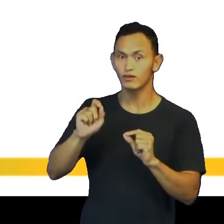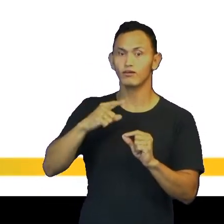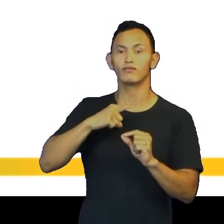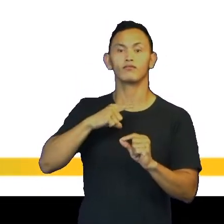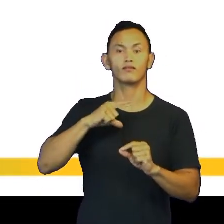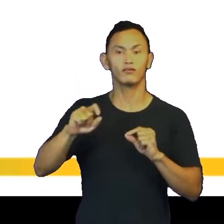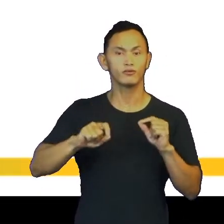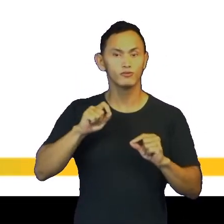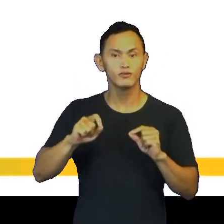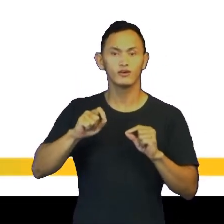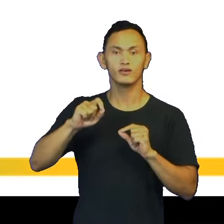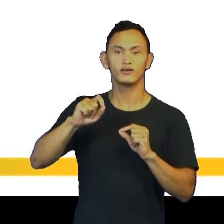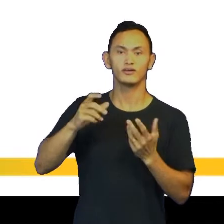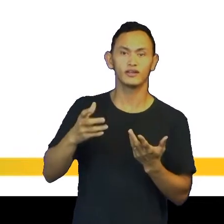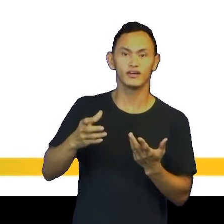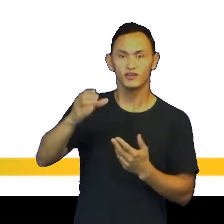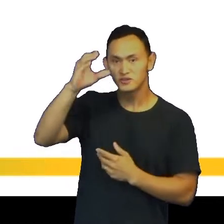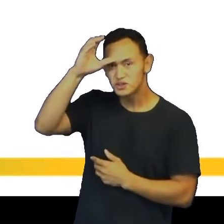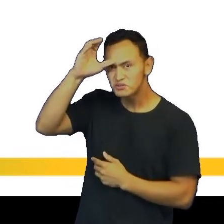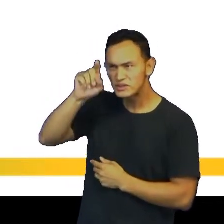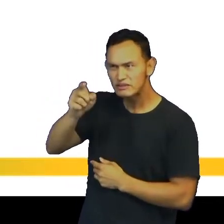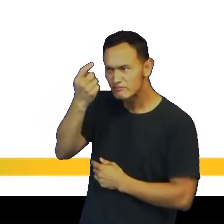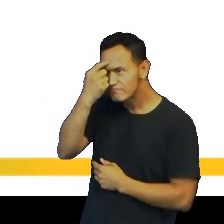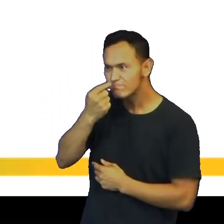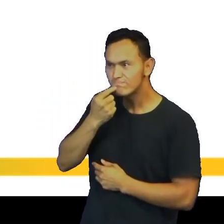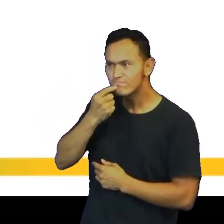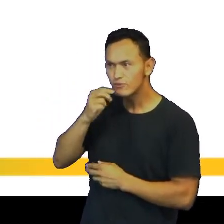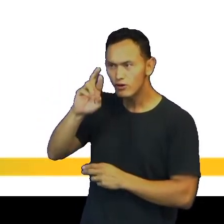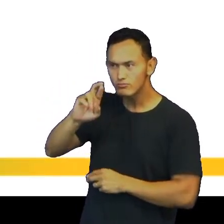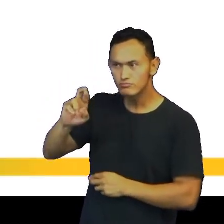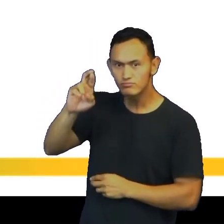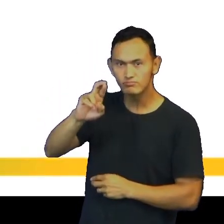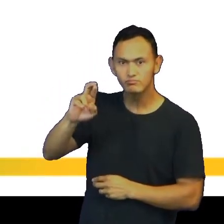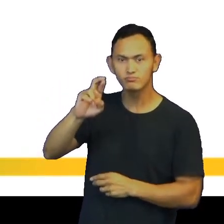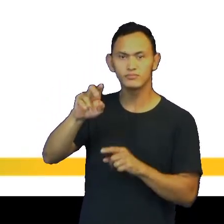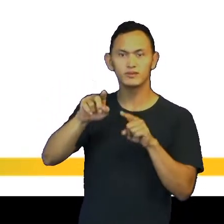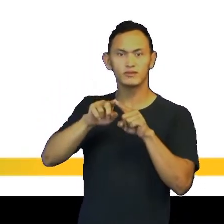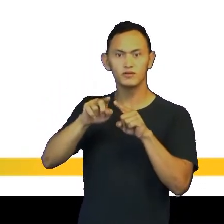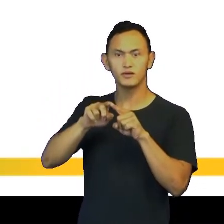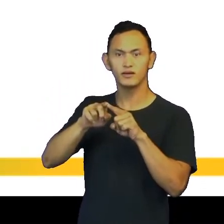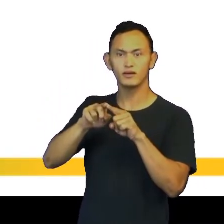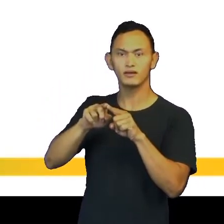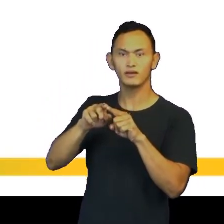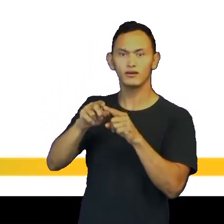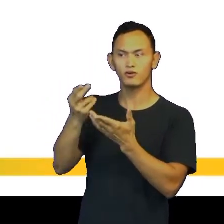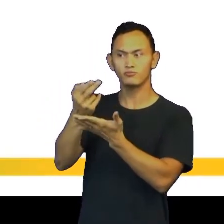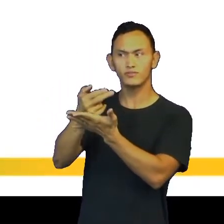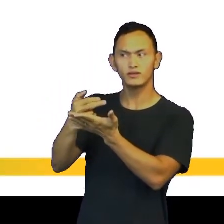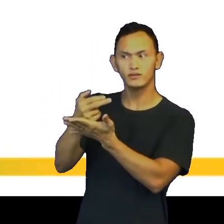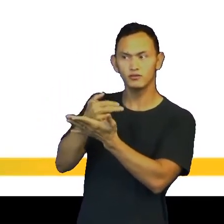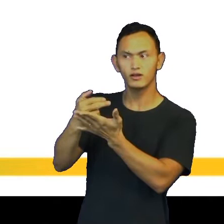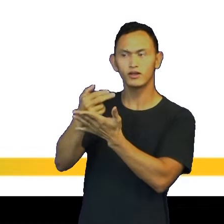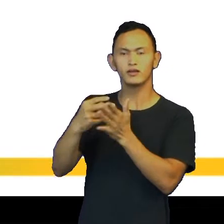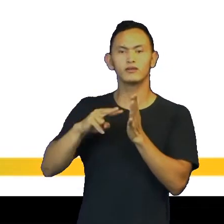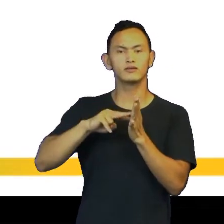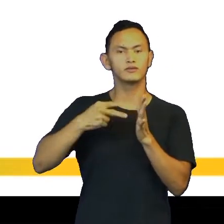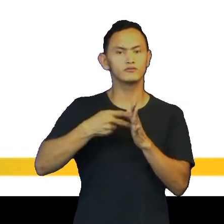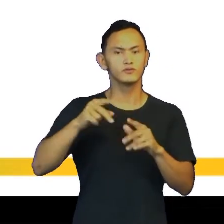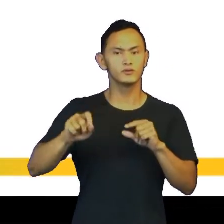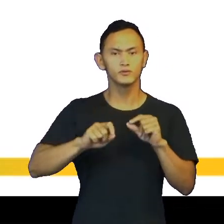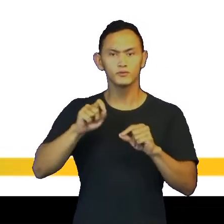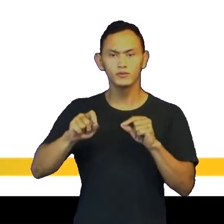tem aí o tio sozinho né E também ali o bonequinho ele simbolizando ali o